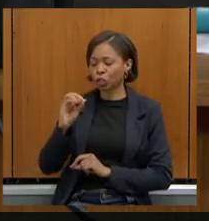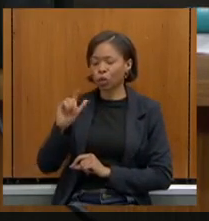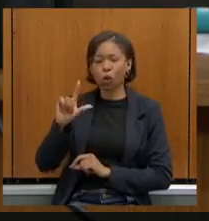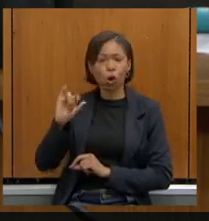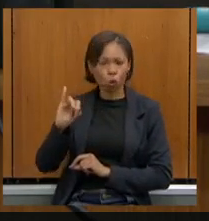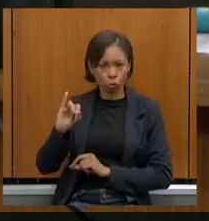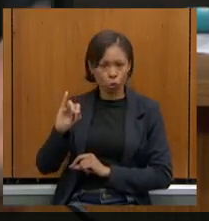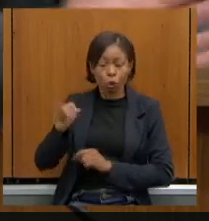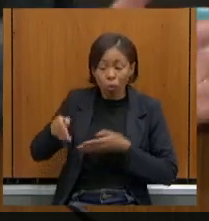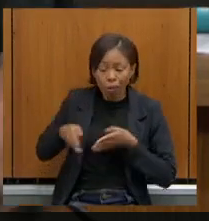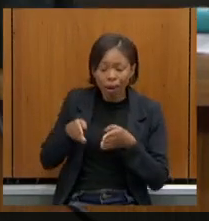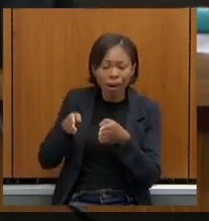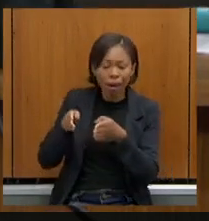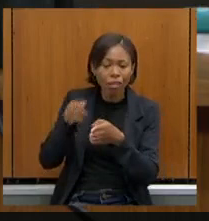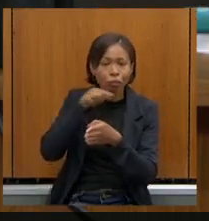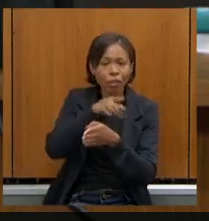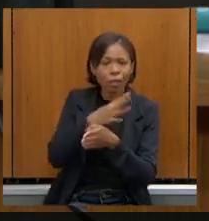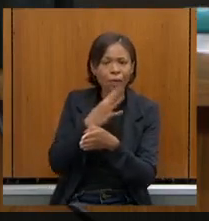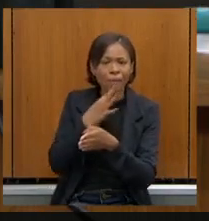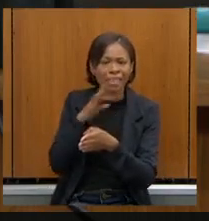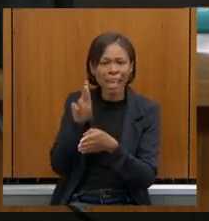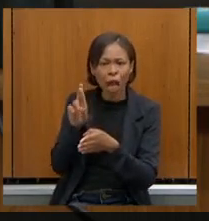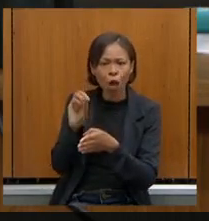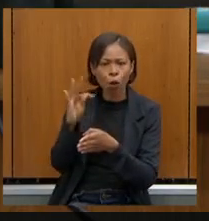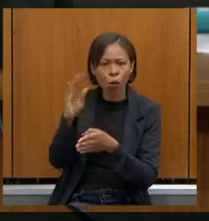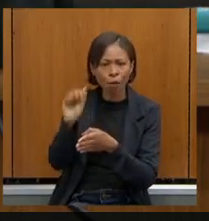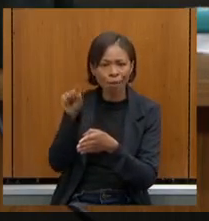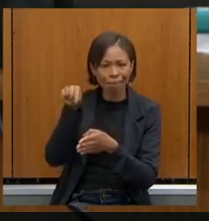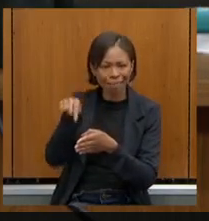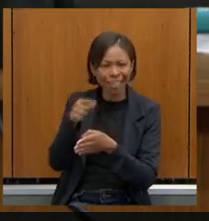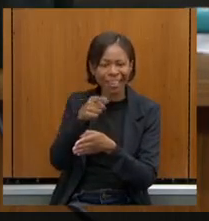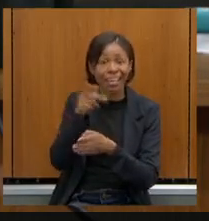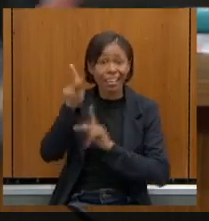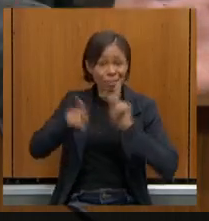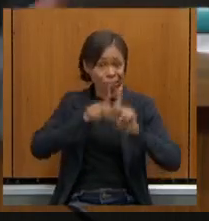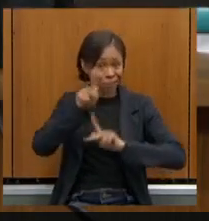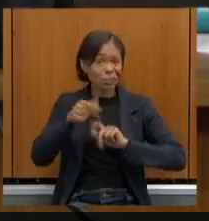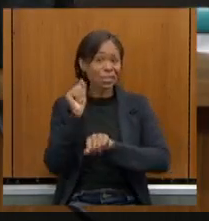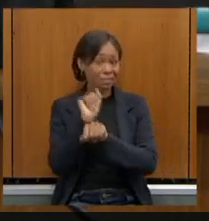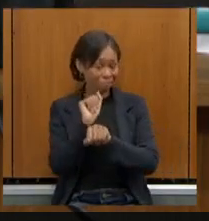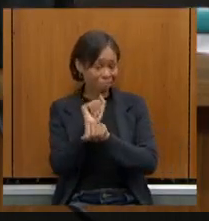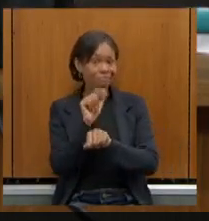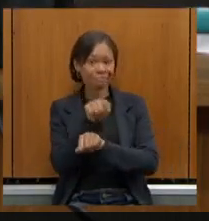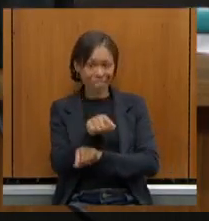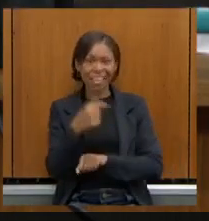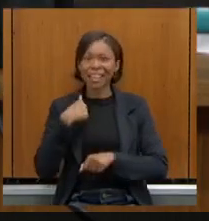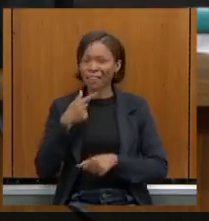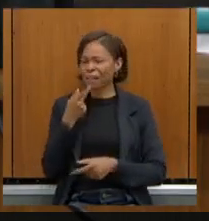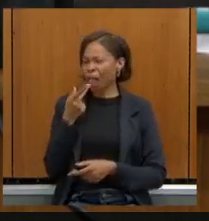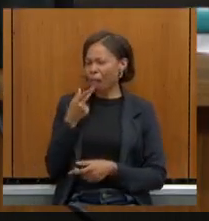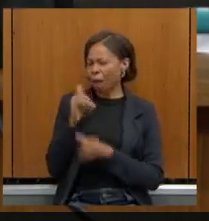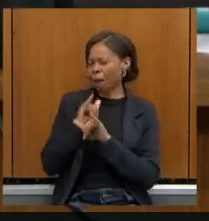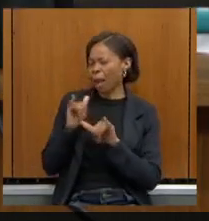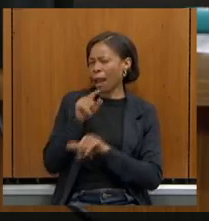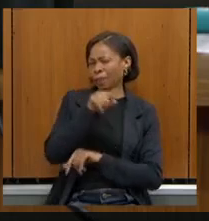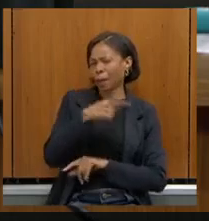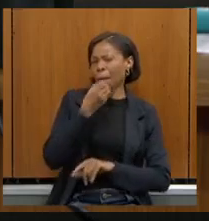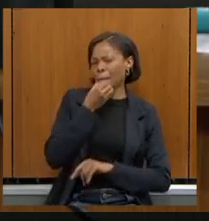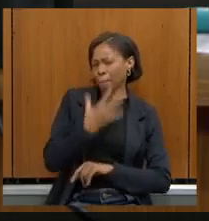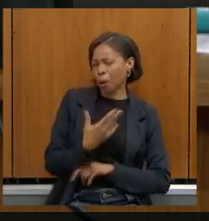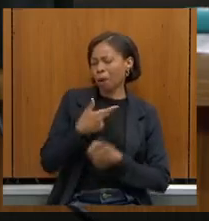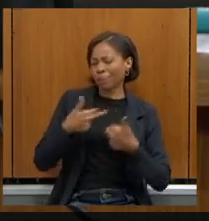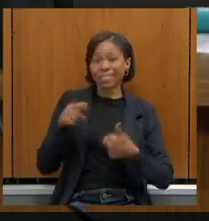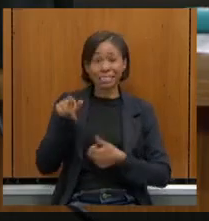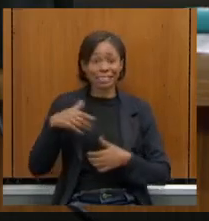rota. Lá as pessoas já estão te aguardando, eu falei tão bem de você que está todo mundo lá ansioso para que o nosso secretário